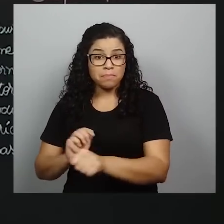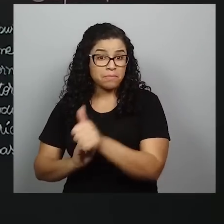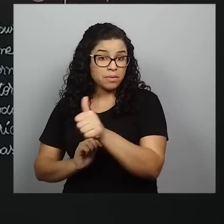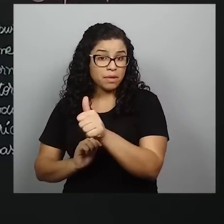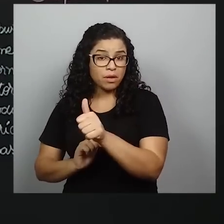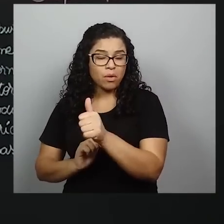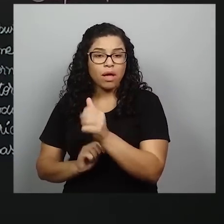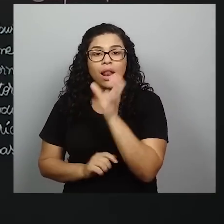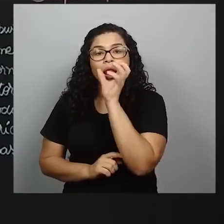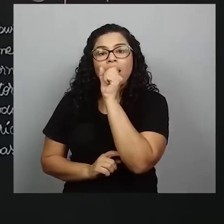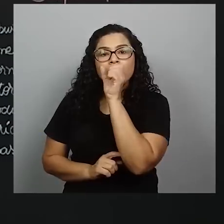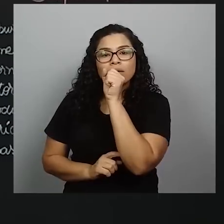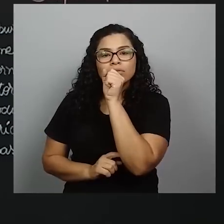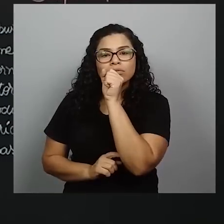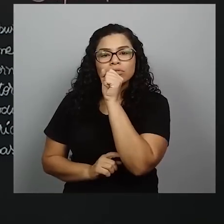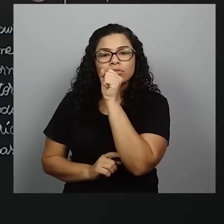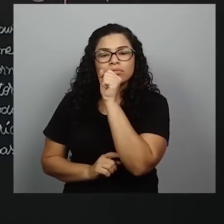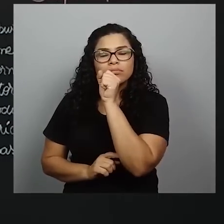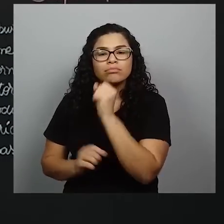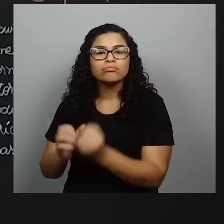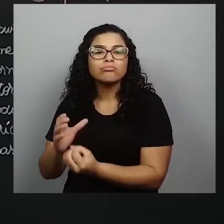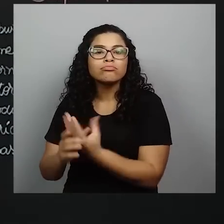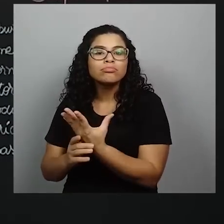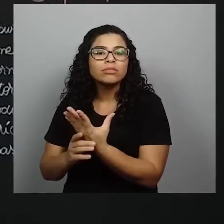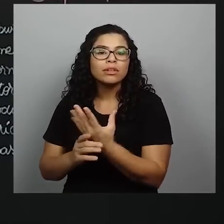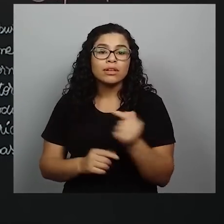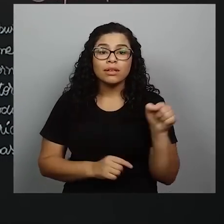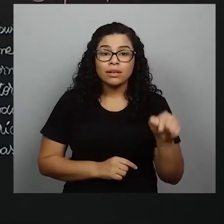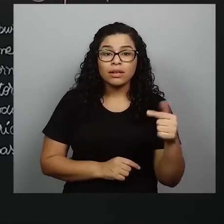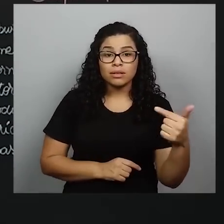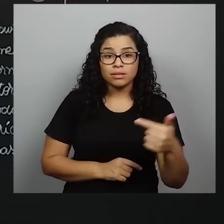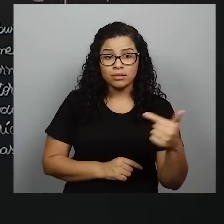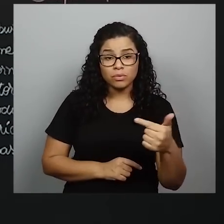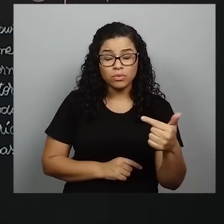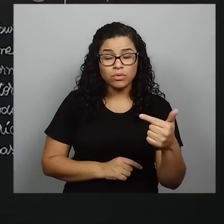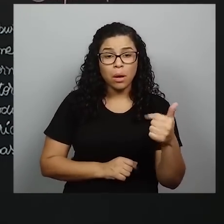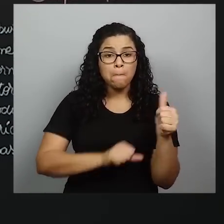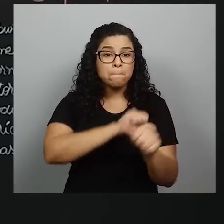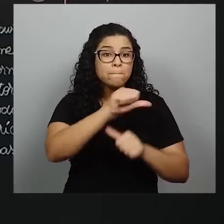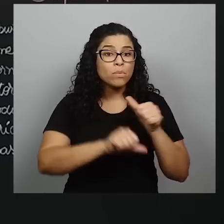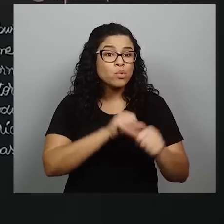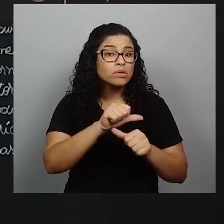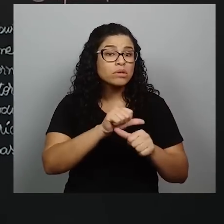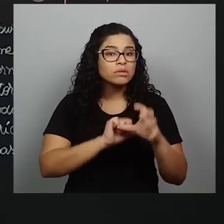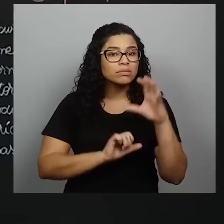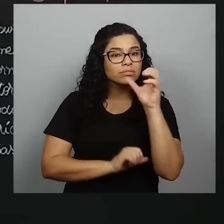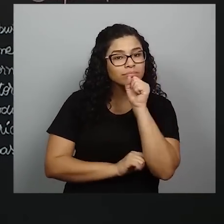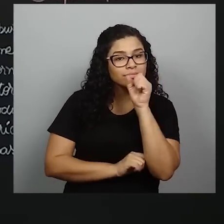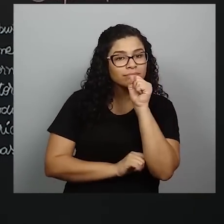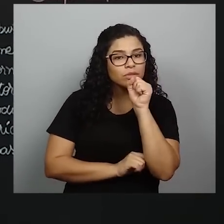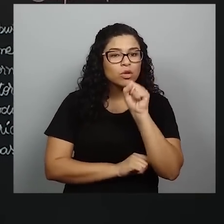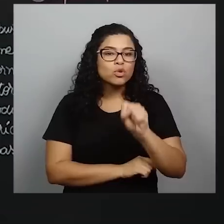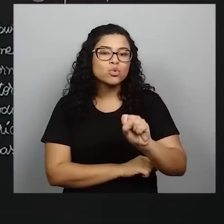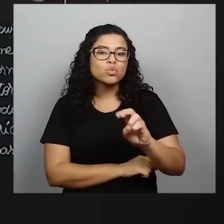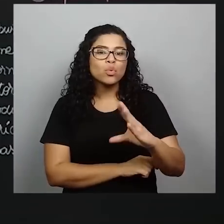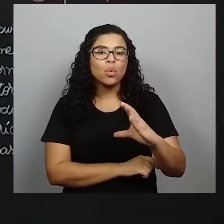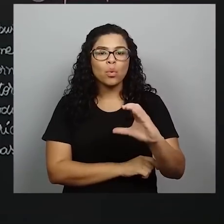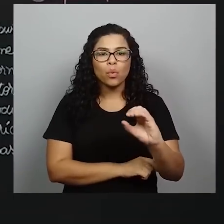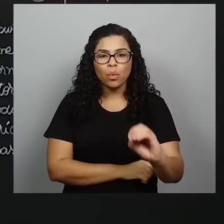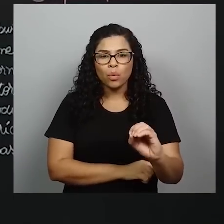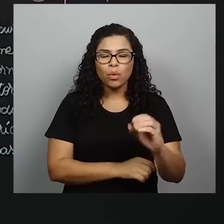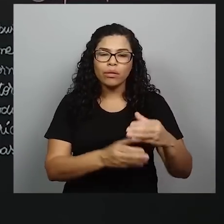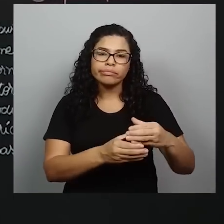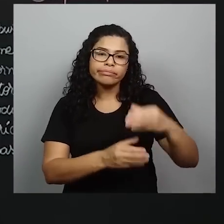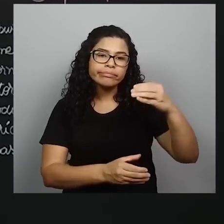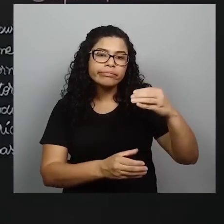a criação da laranja, enquanto que no setor secundário, eu vou ter lá a transformação da laranja em suco de laranja, na